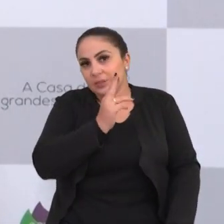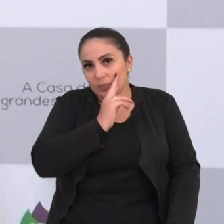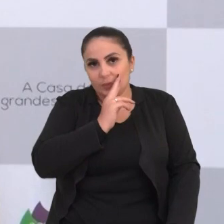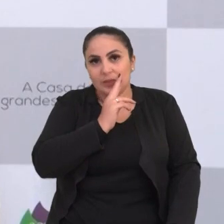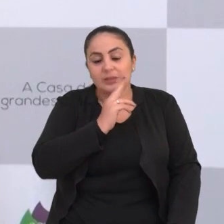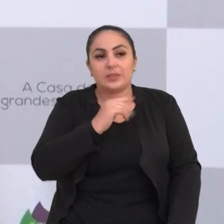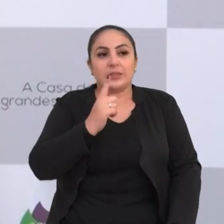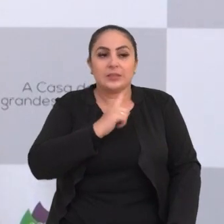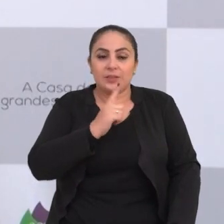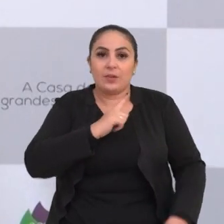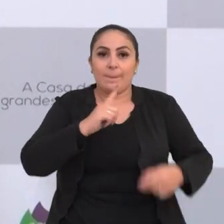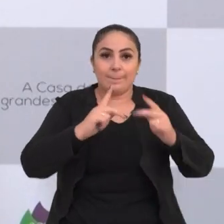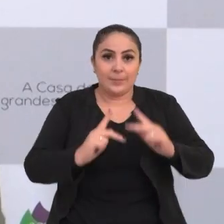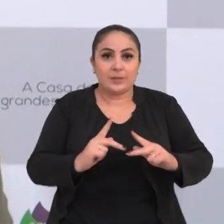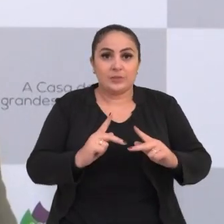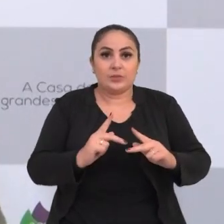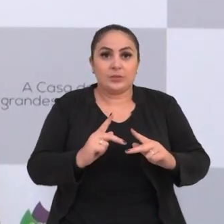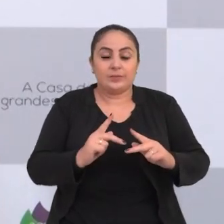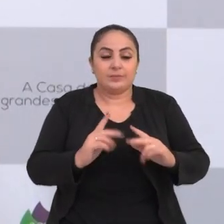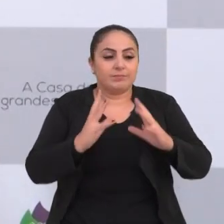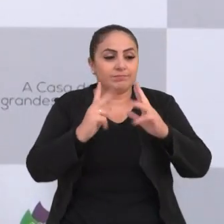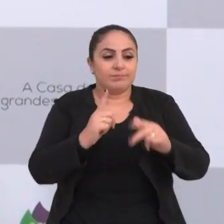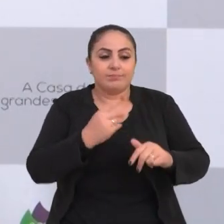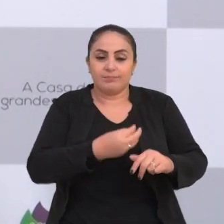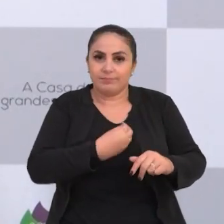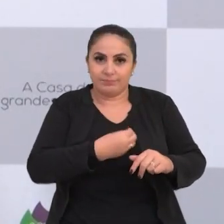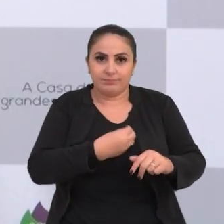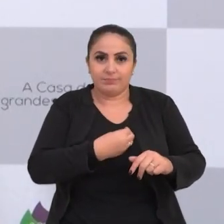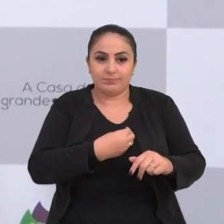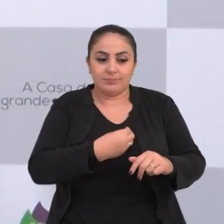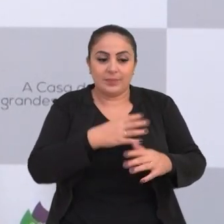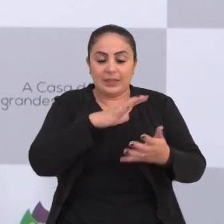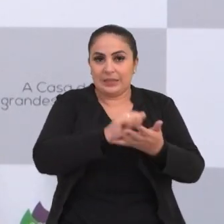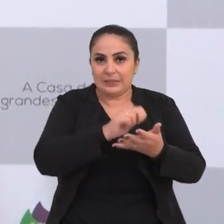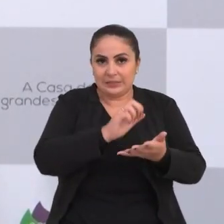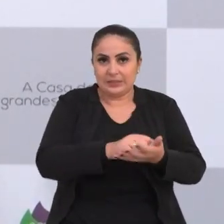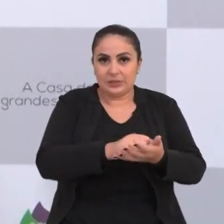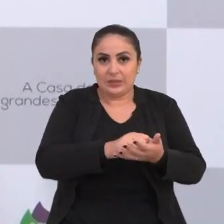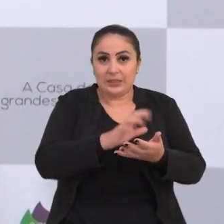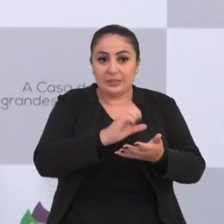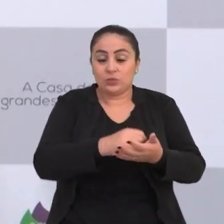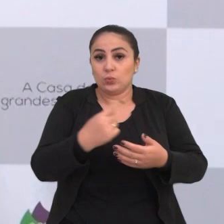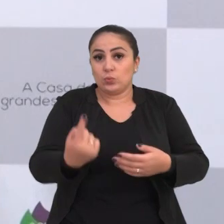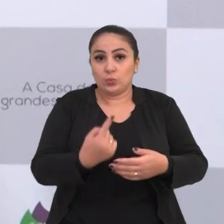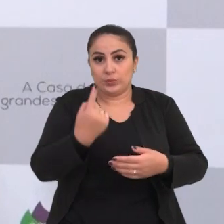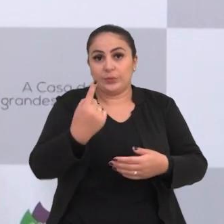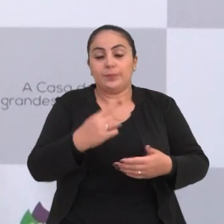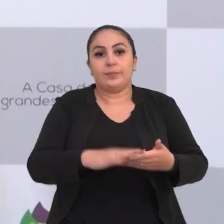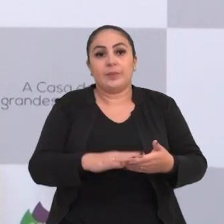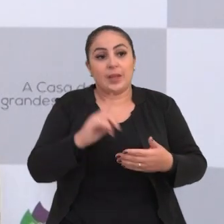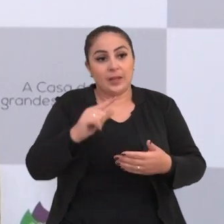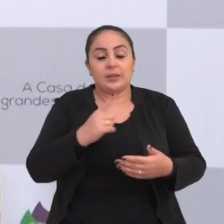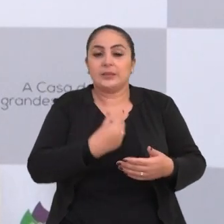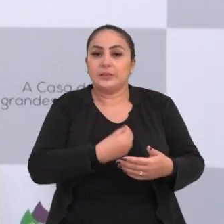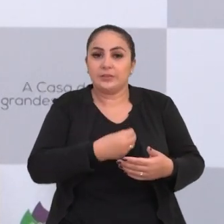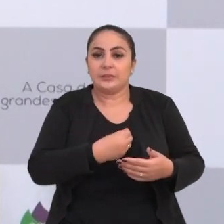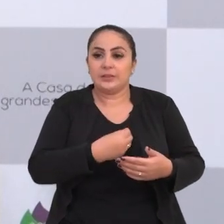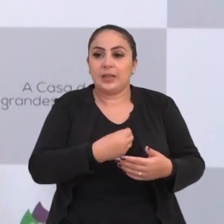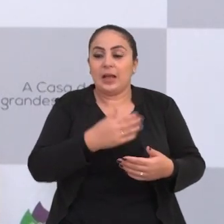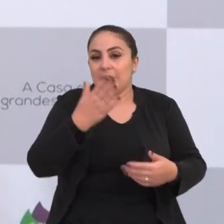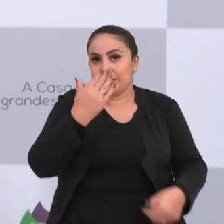restaurante, né? Onde as pessoas que estão cadastradas no cadastro único, elas